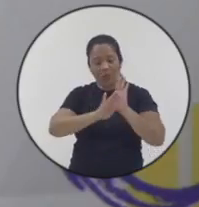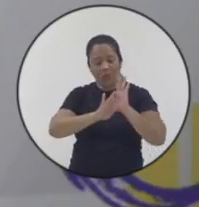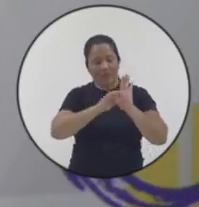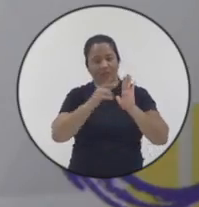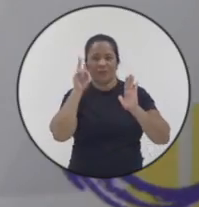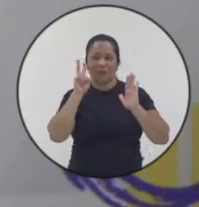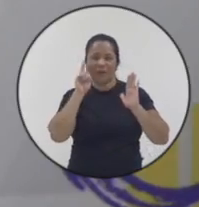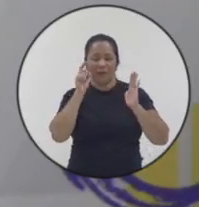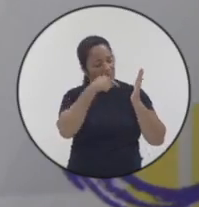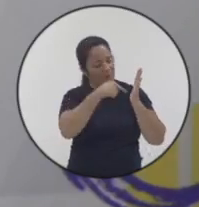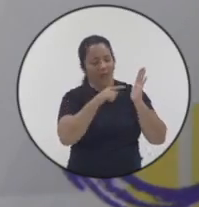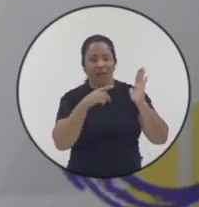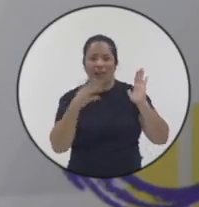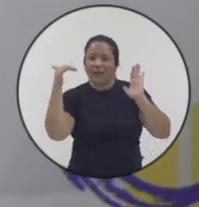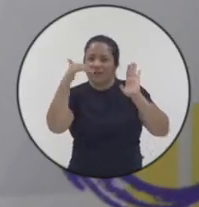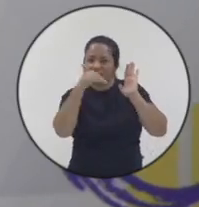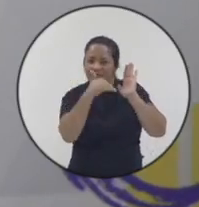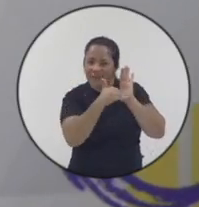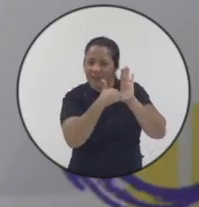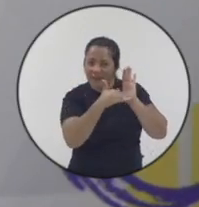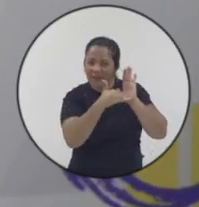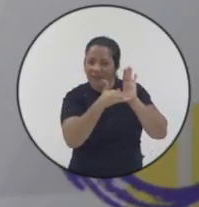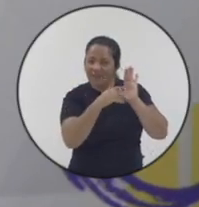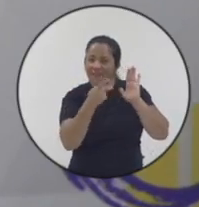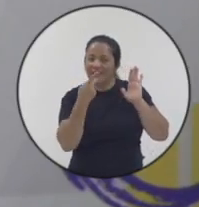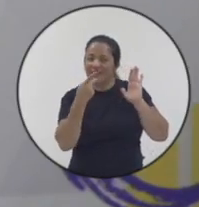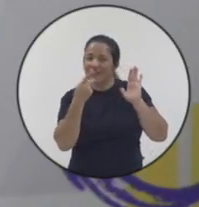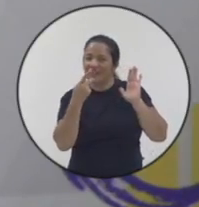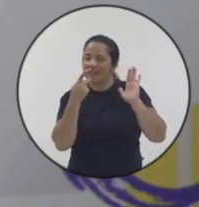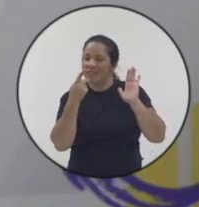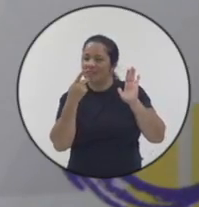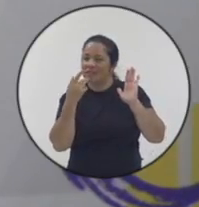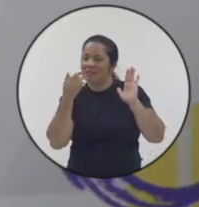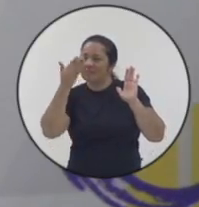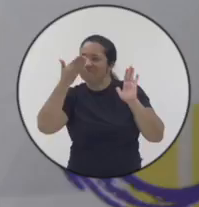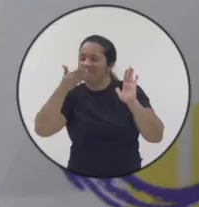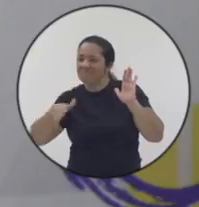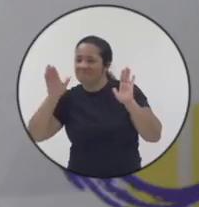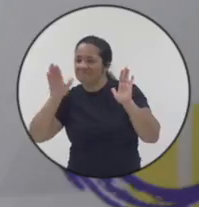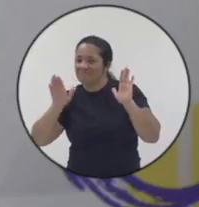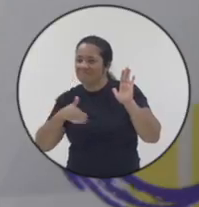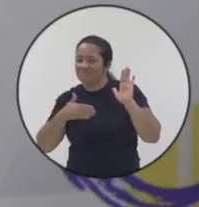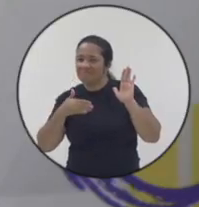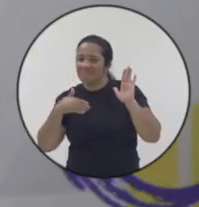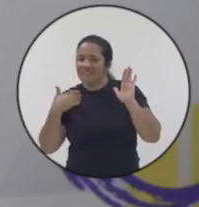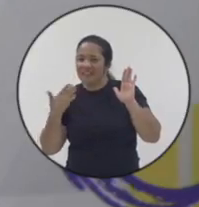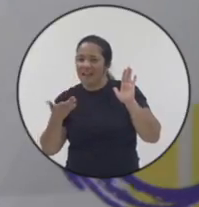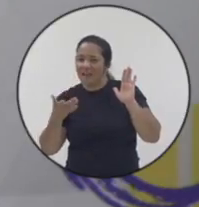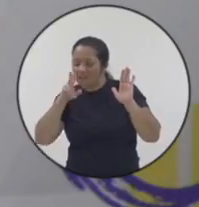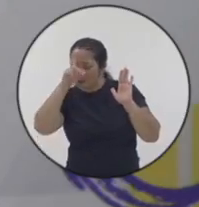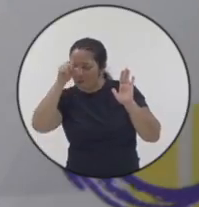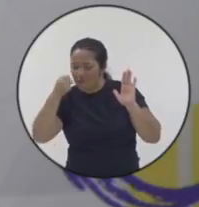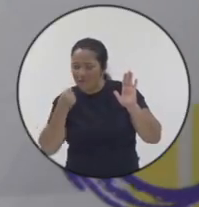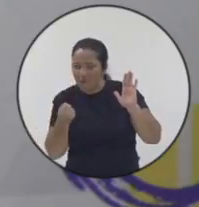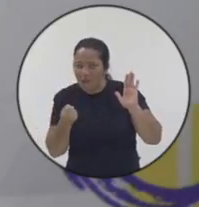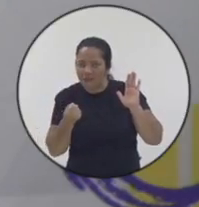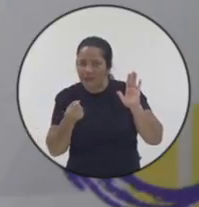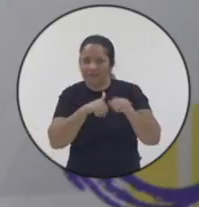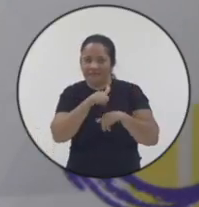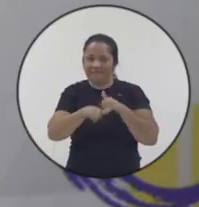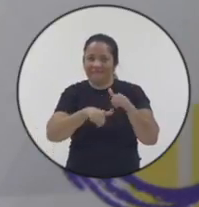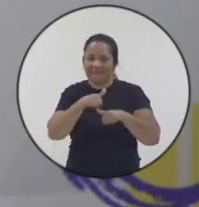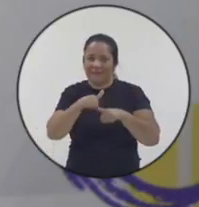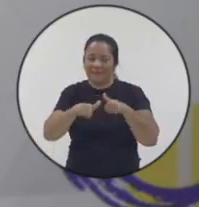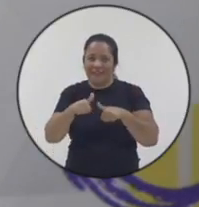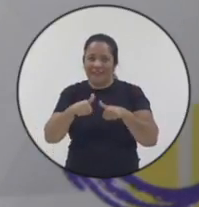quando ela vai falando no final que o amor que nos negaram é o nosso moinho para mudar as coisas. O amor que nos